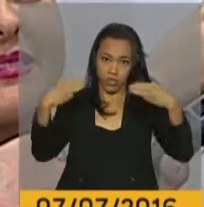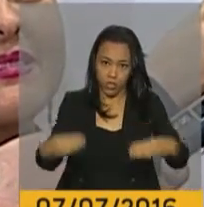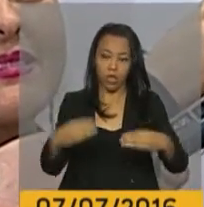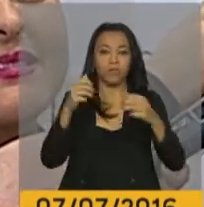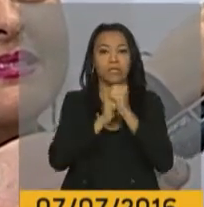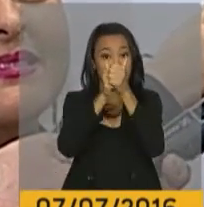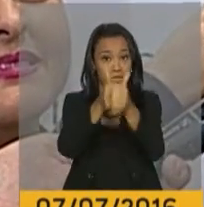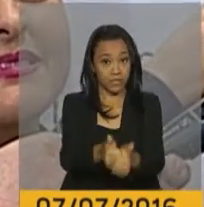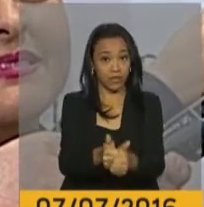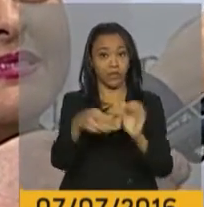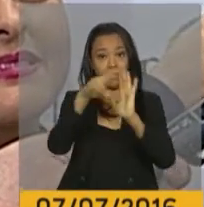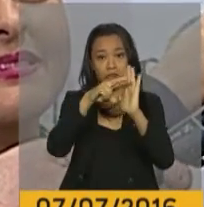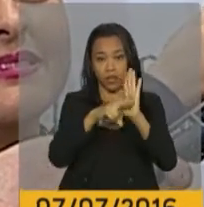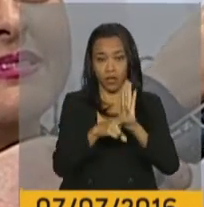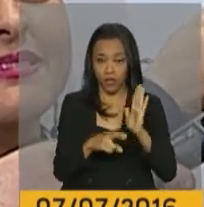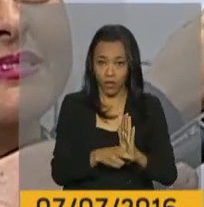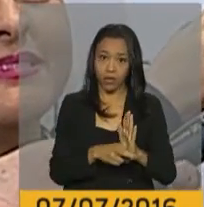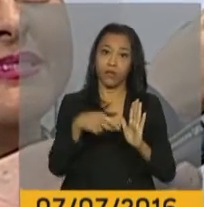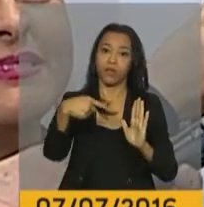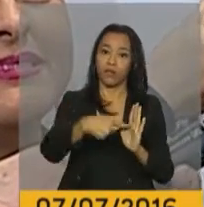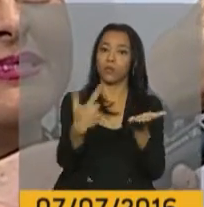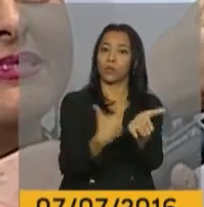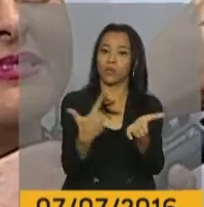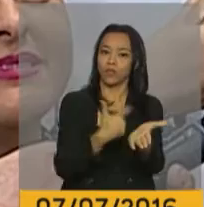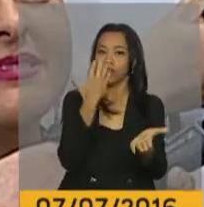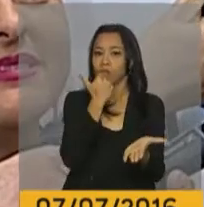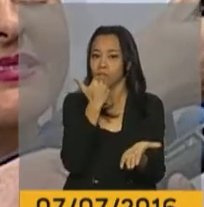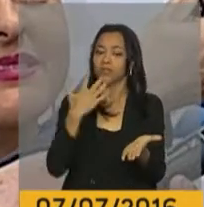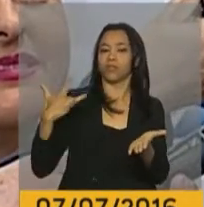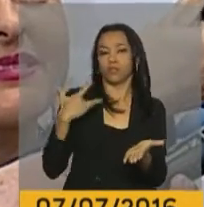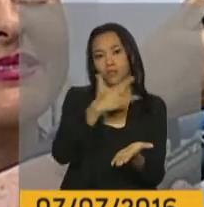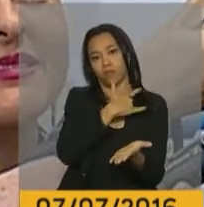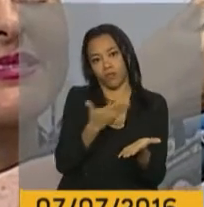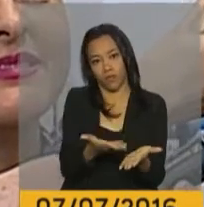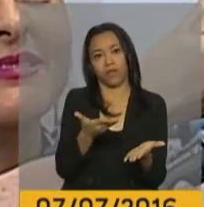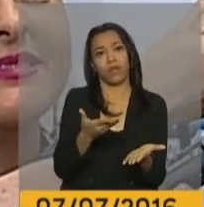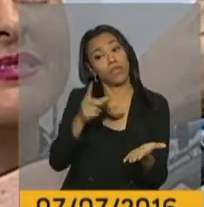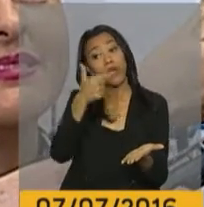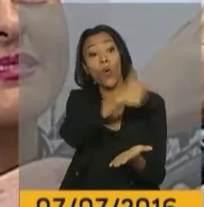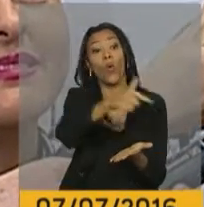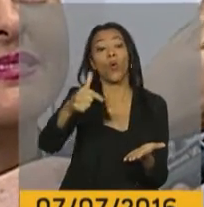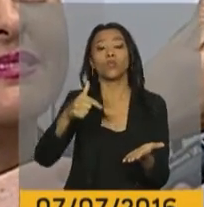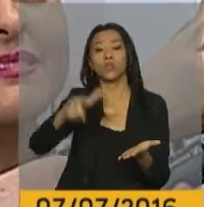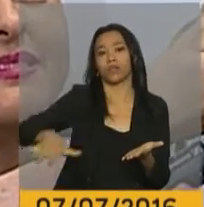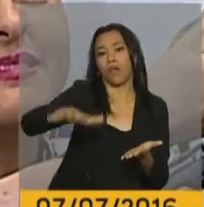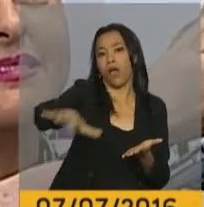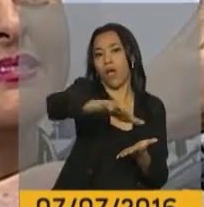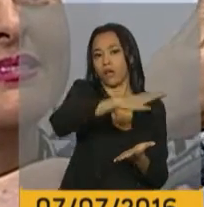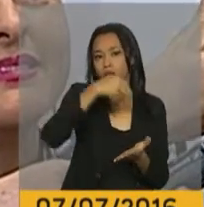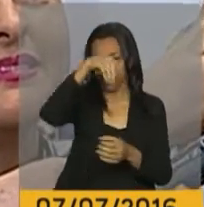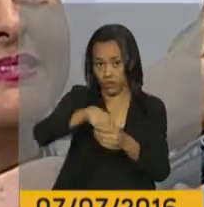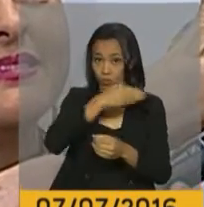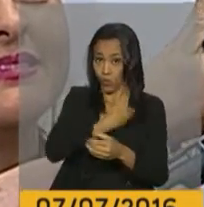protocolo de alimentação saudável é um exemplo que estamos dando para que tenha a adesão de outras áreas de governo e eu espero de todas as